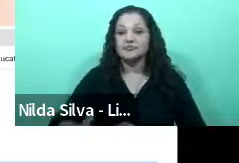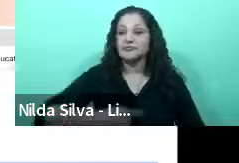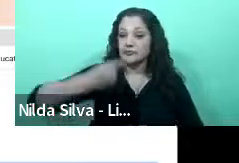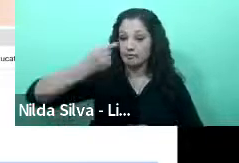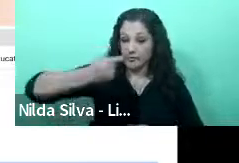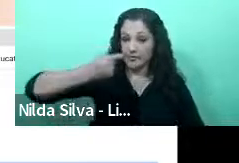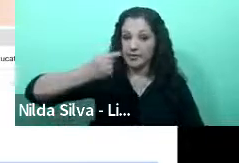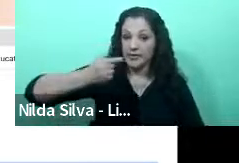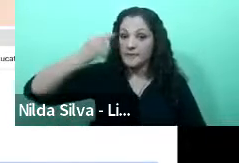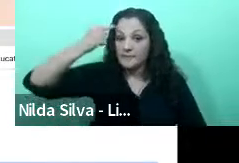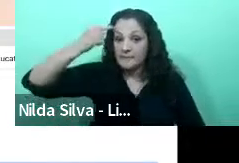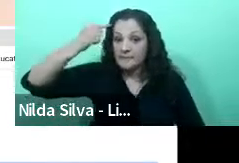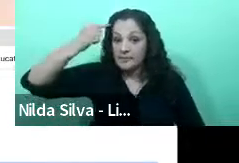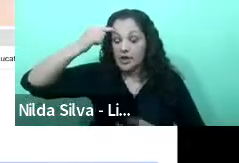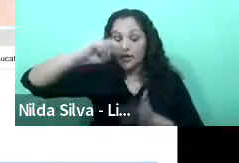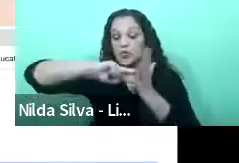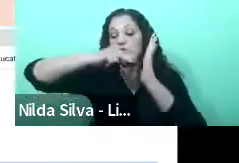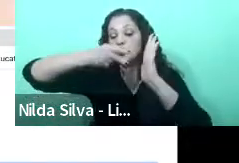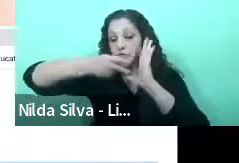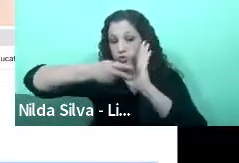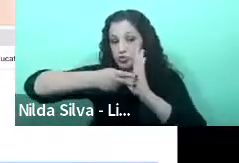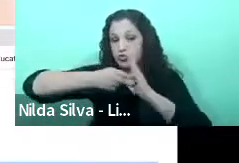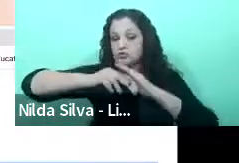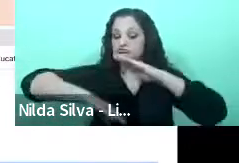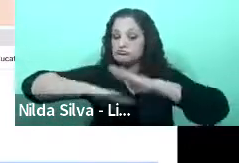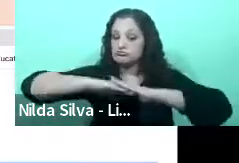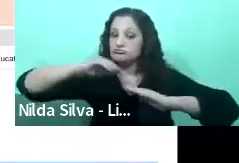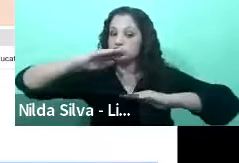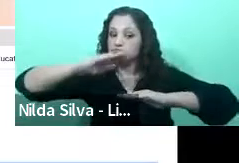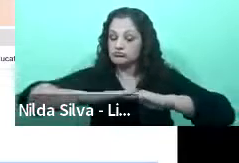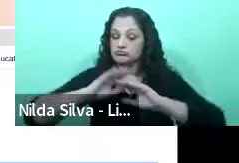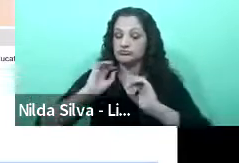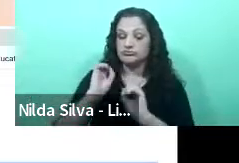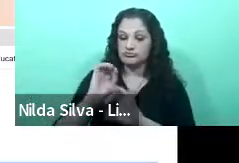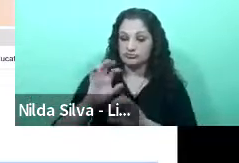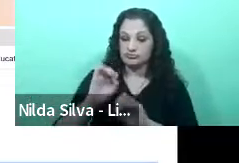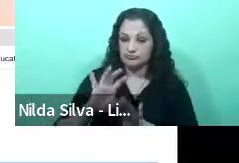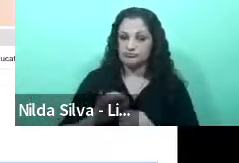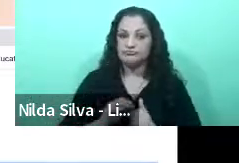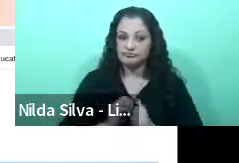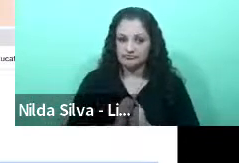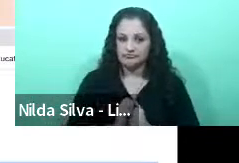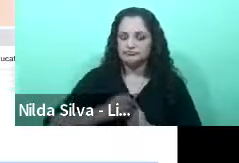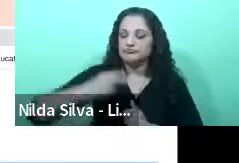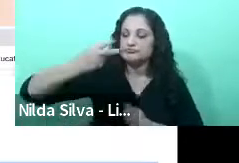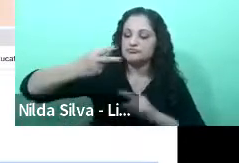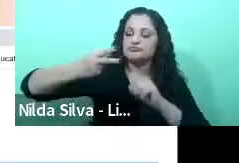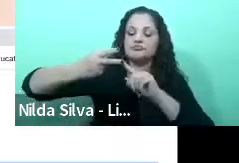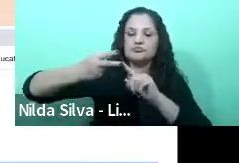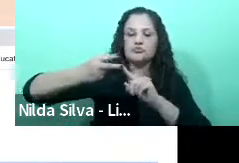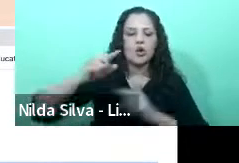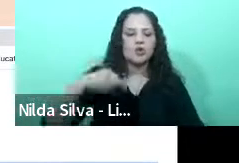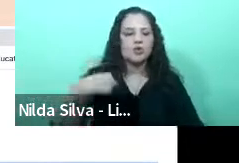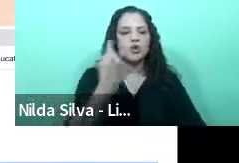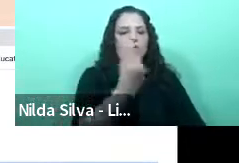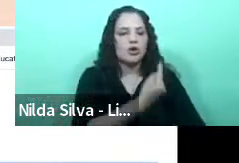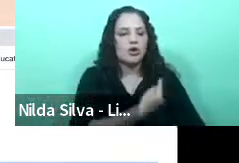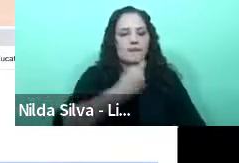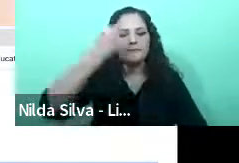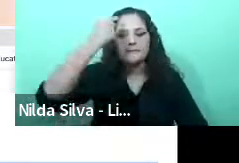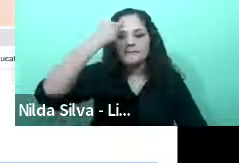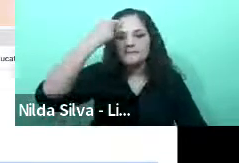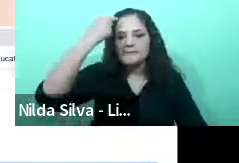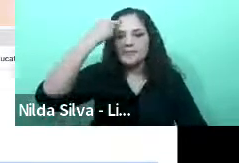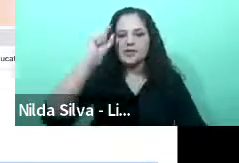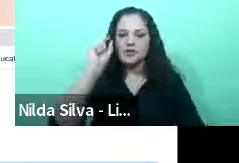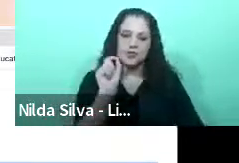é pensar o significado da ação educativa. Segundo é a gente pensar a própria concepção